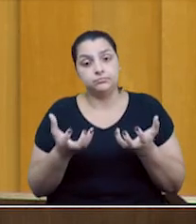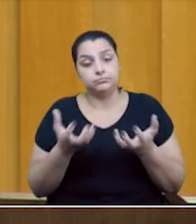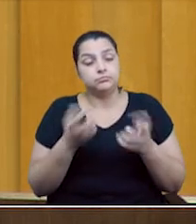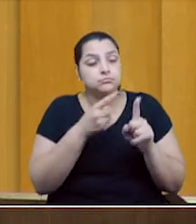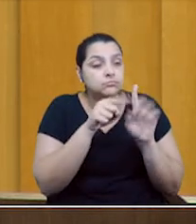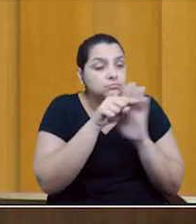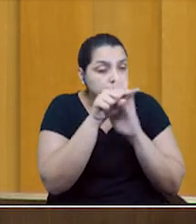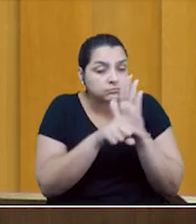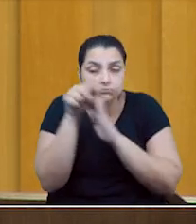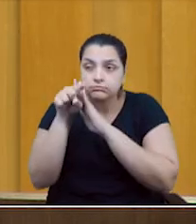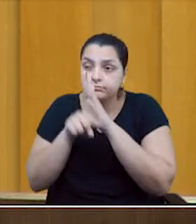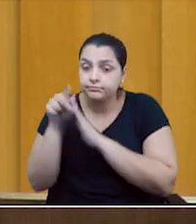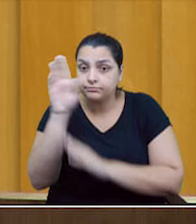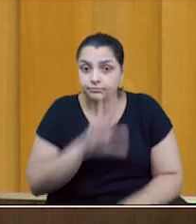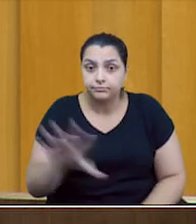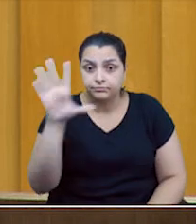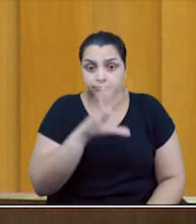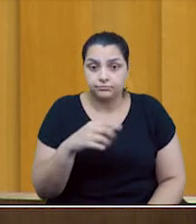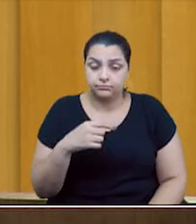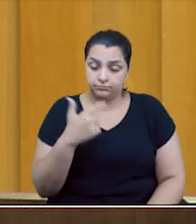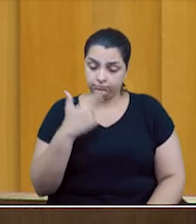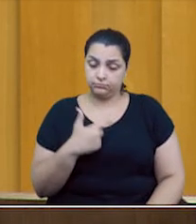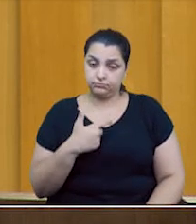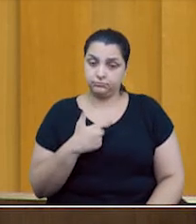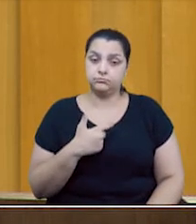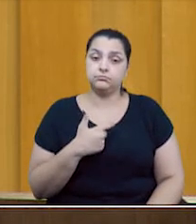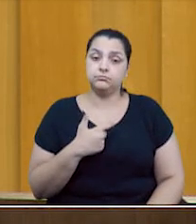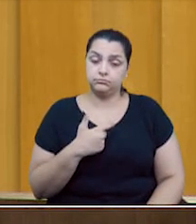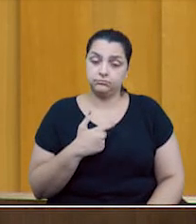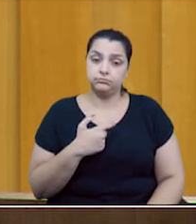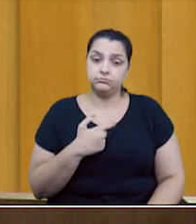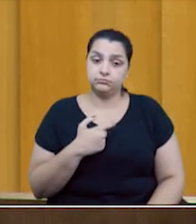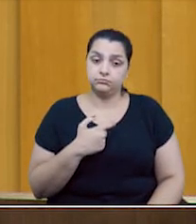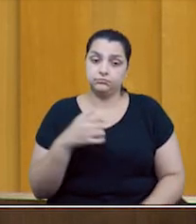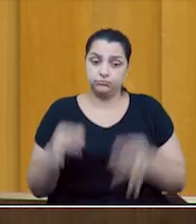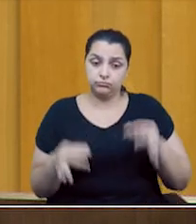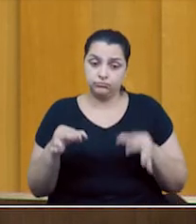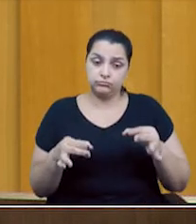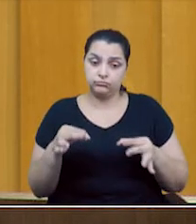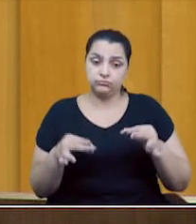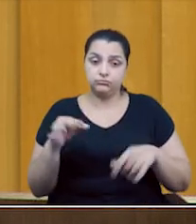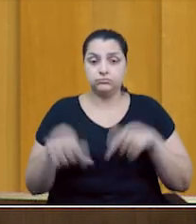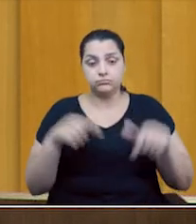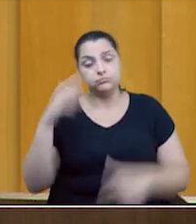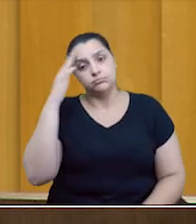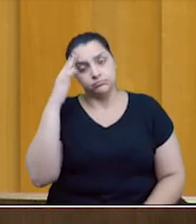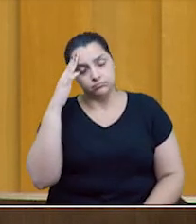e verificamos. Eu, em razão de ser da Justiça do Trabalho, já sabia disso, mas os demais membros